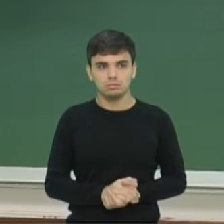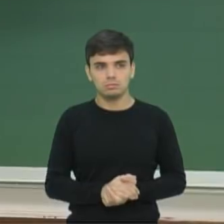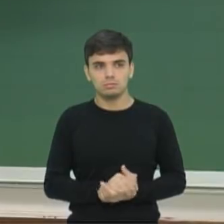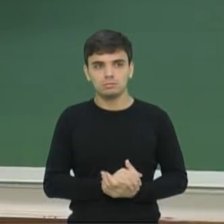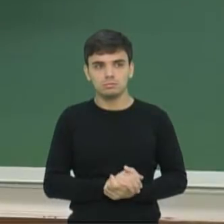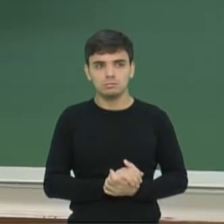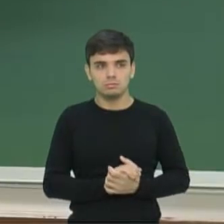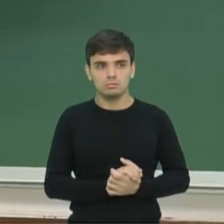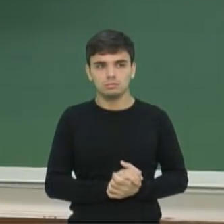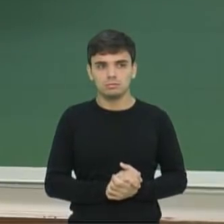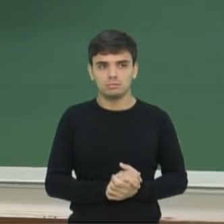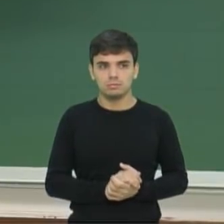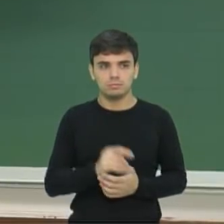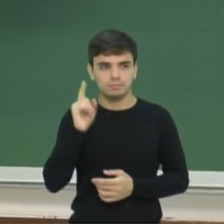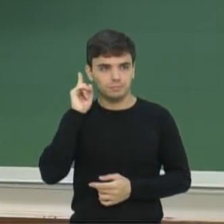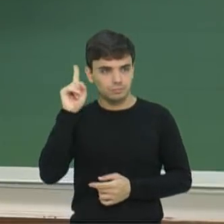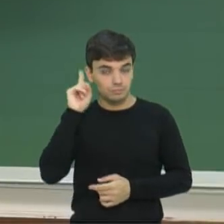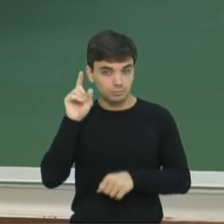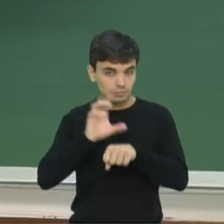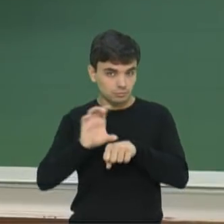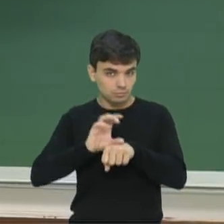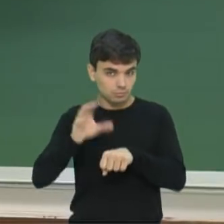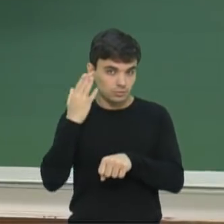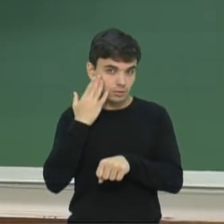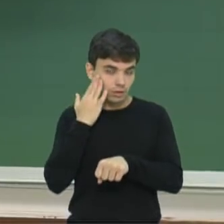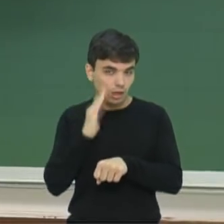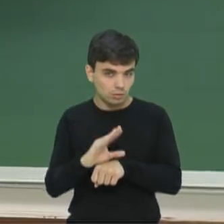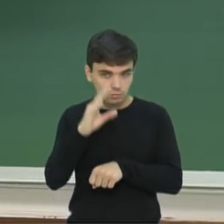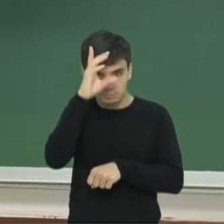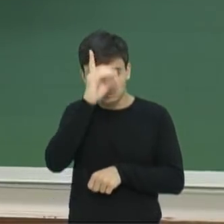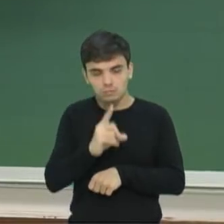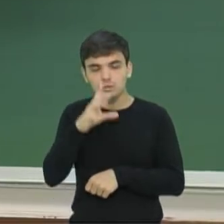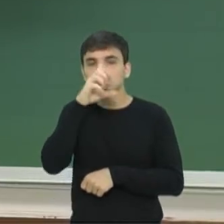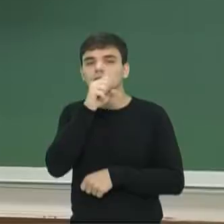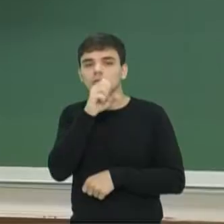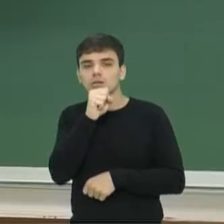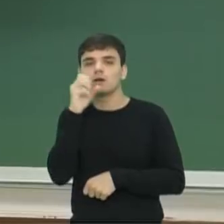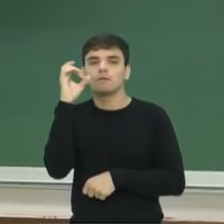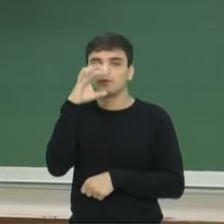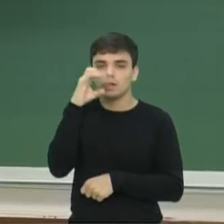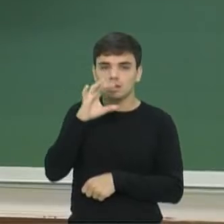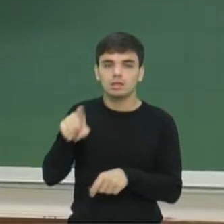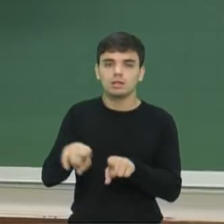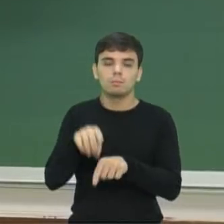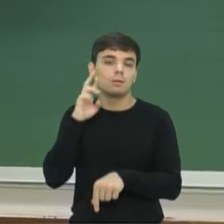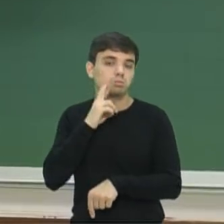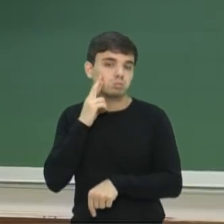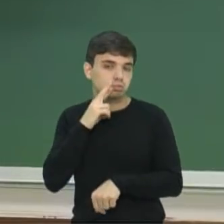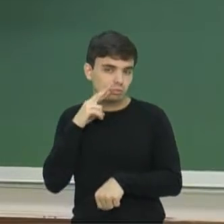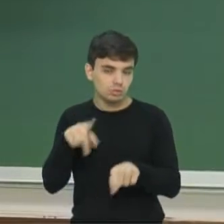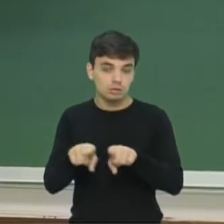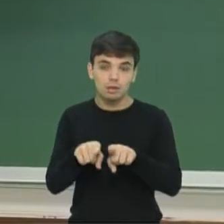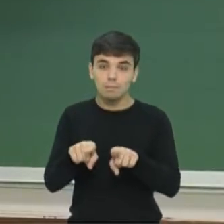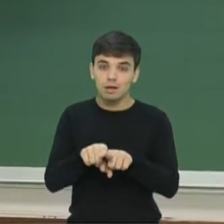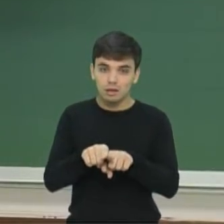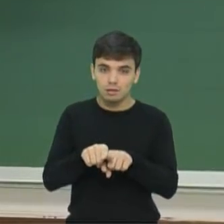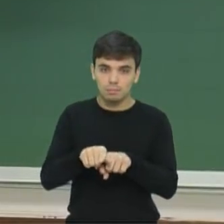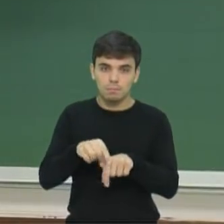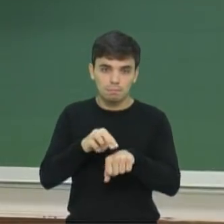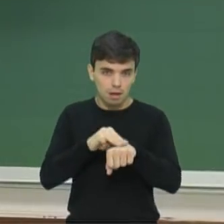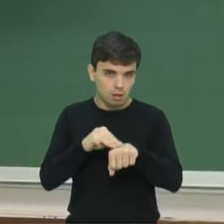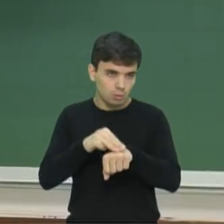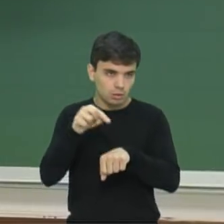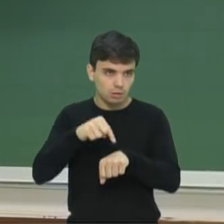cores aqui. Então temos branca, cinza, azul, amarela, laranja, verde, roxa e marrom no